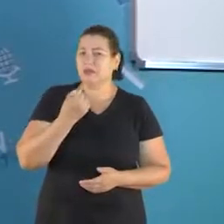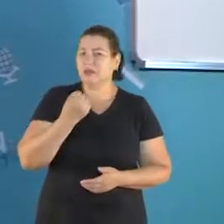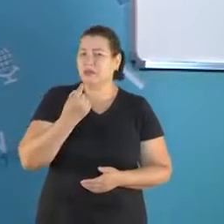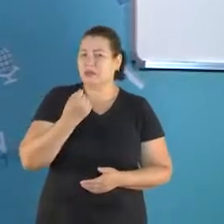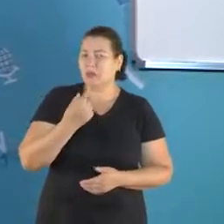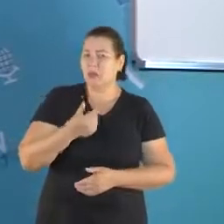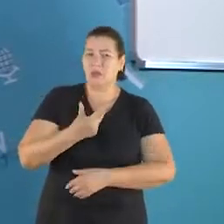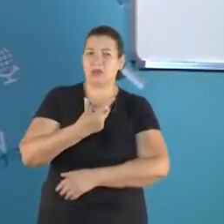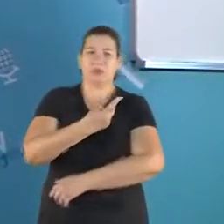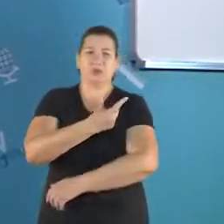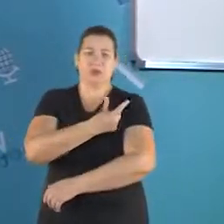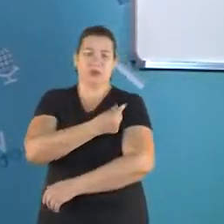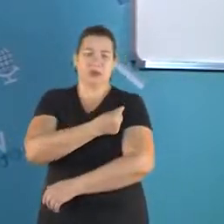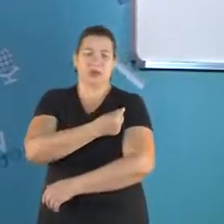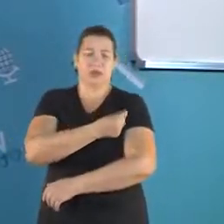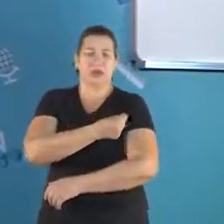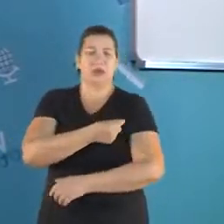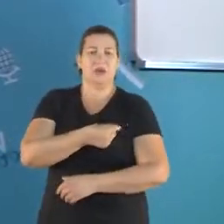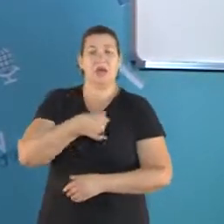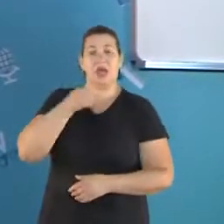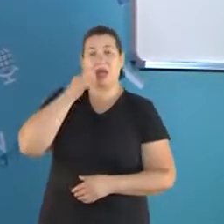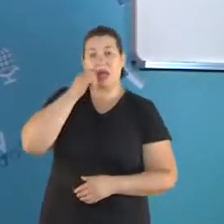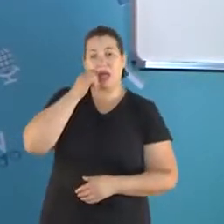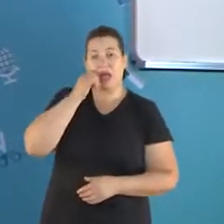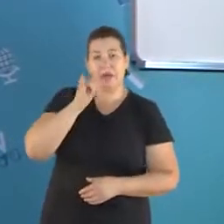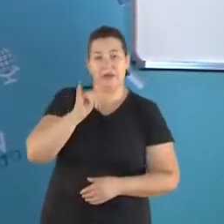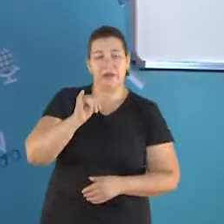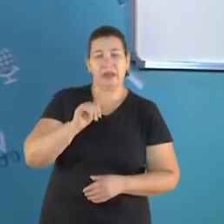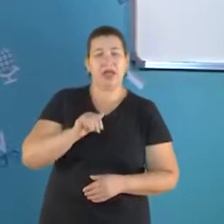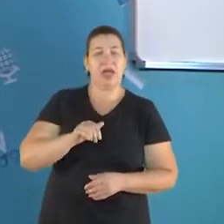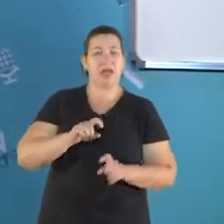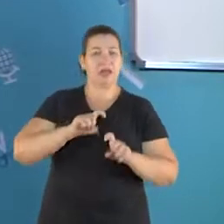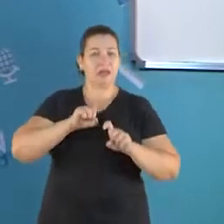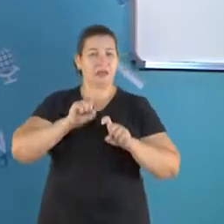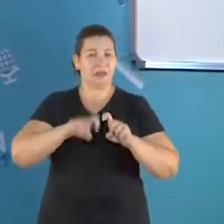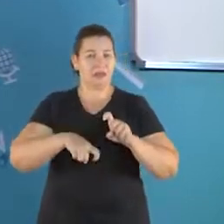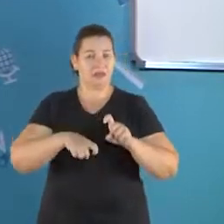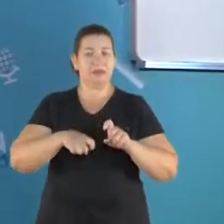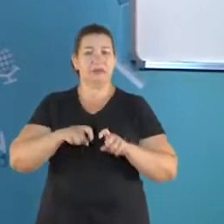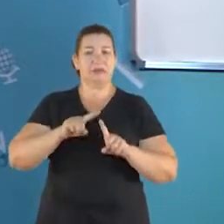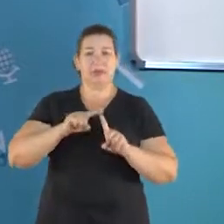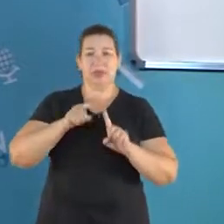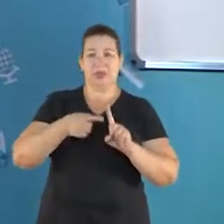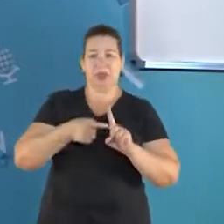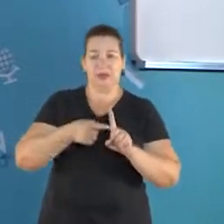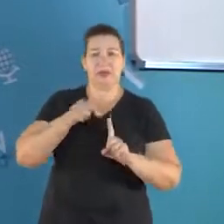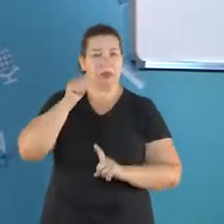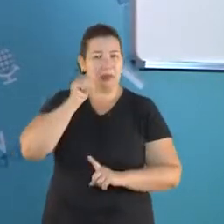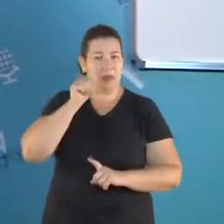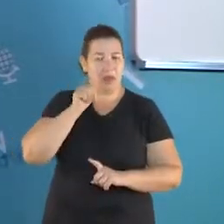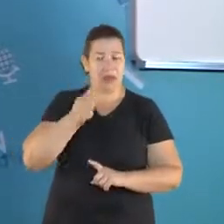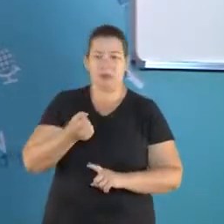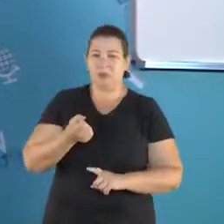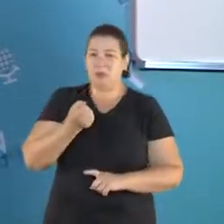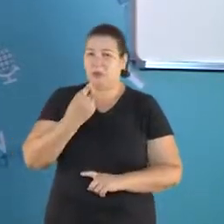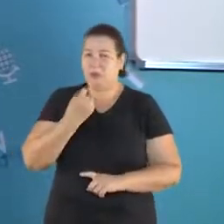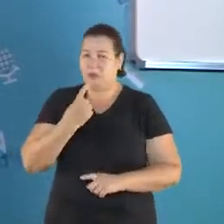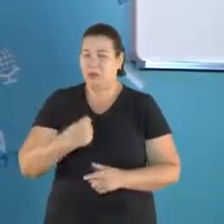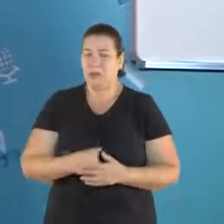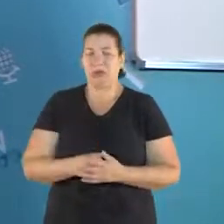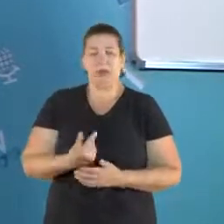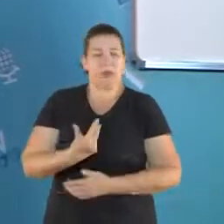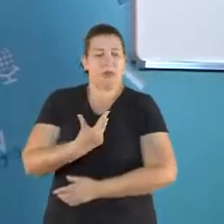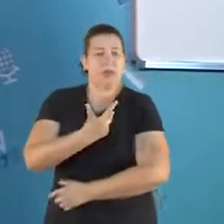ser em comprimidos ou em injeção. É um método contraceptivo que a mulher toma para evitar uma gravidez. Porém, se ela toma